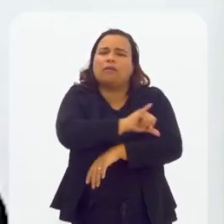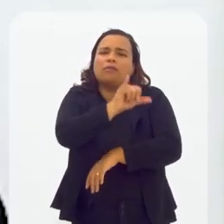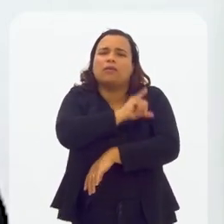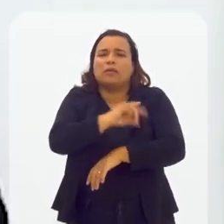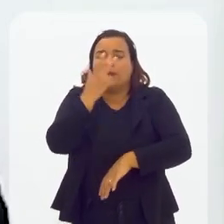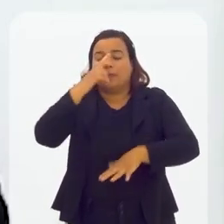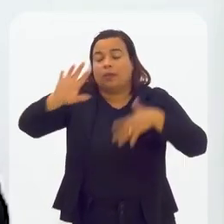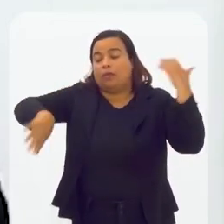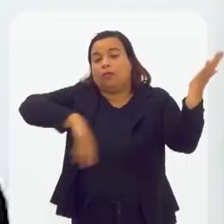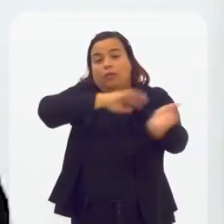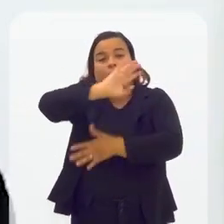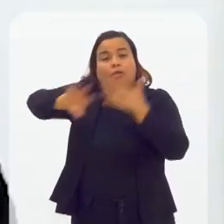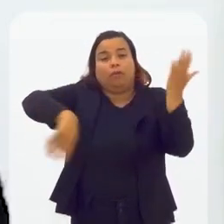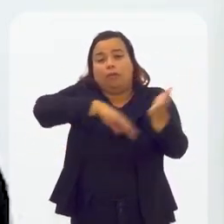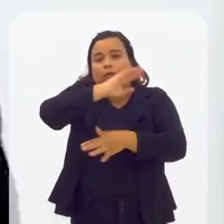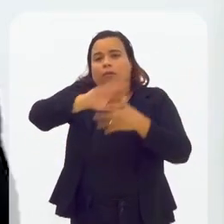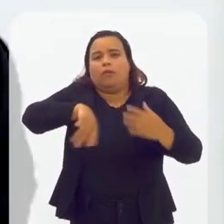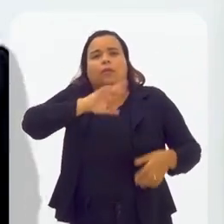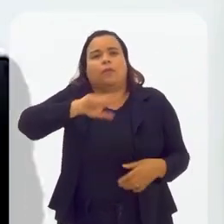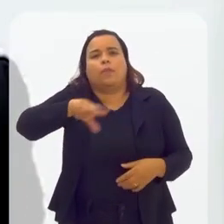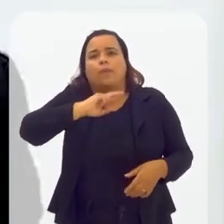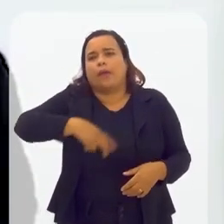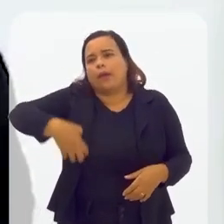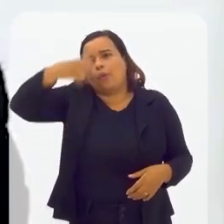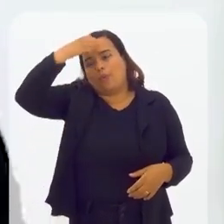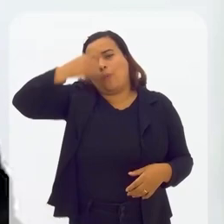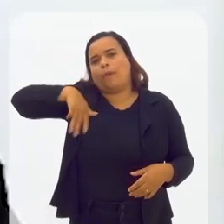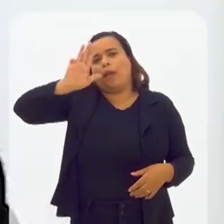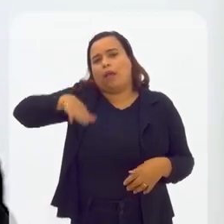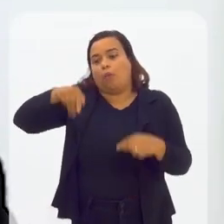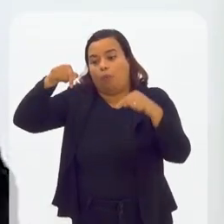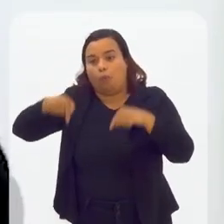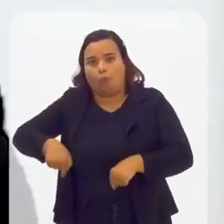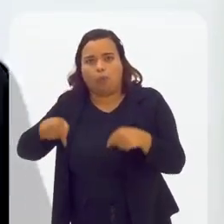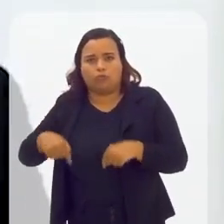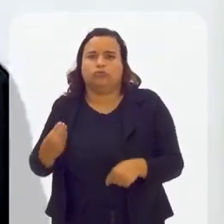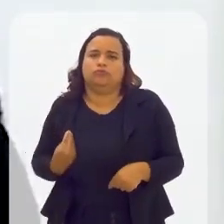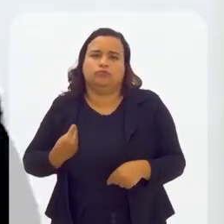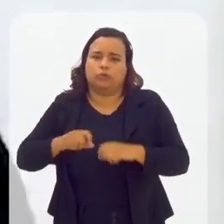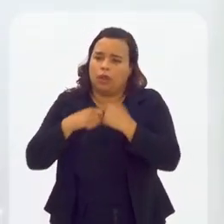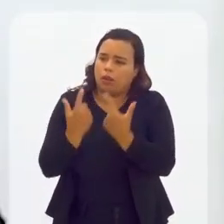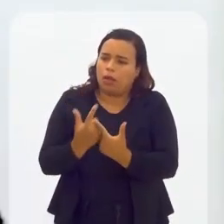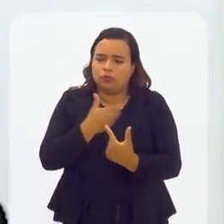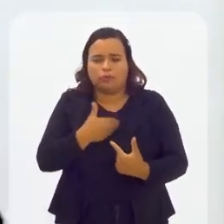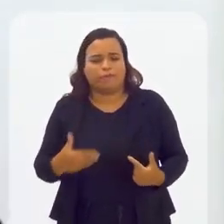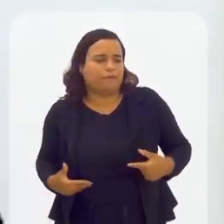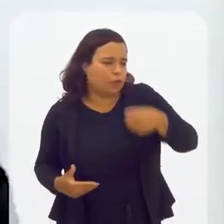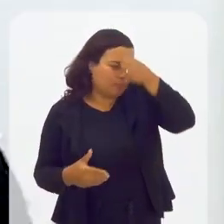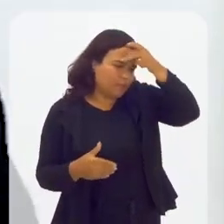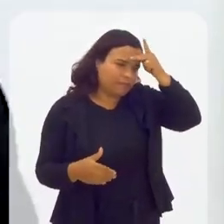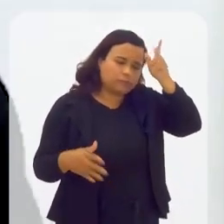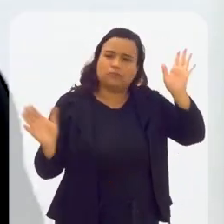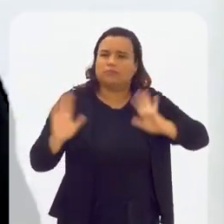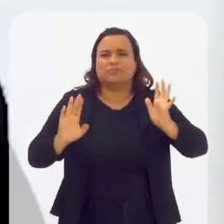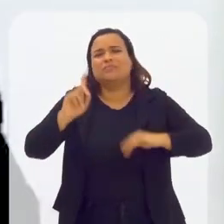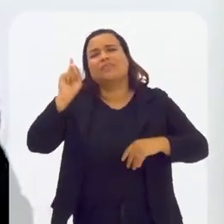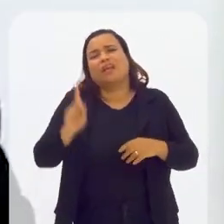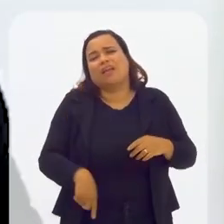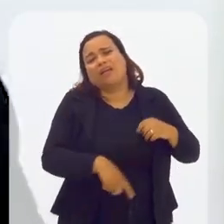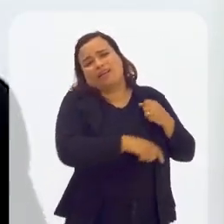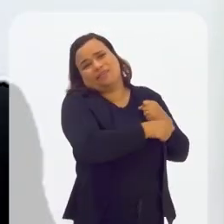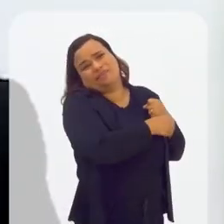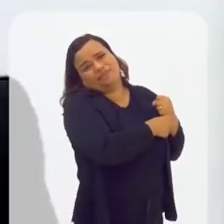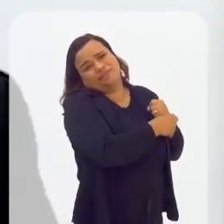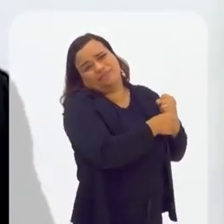ela é caótica, tá? Ela não é culpa de quem está hoje aqui, ou na Alerj, ou no governo, ou na prefeitura.